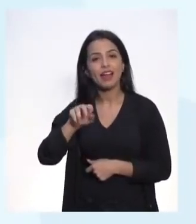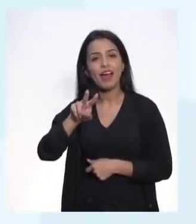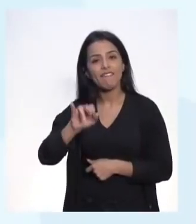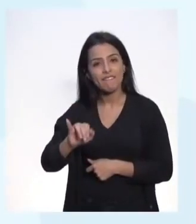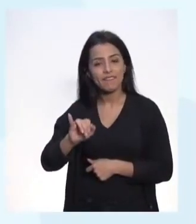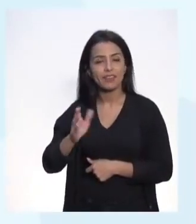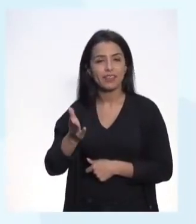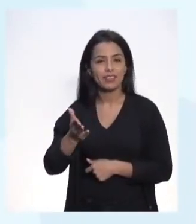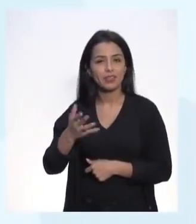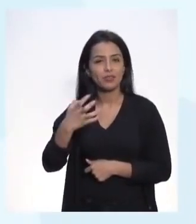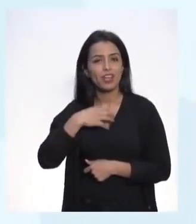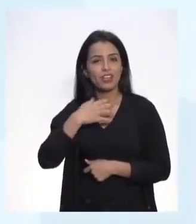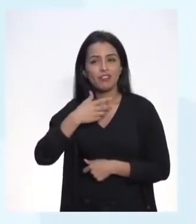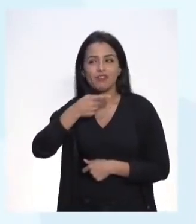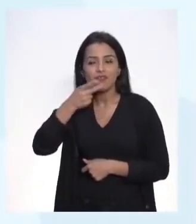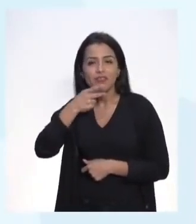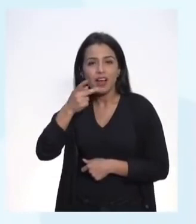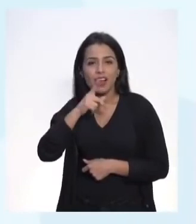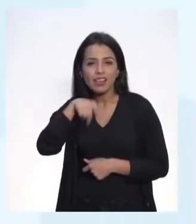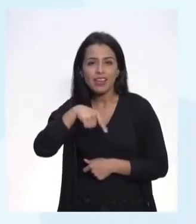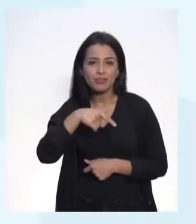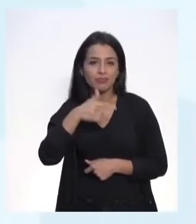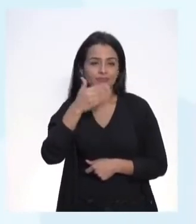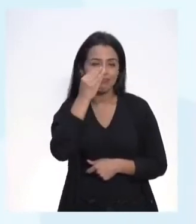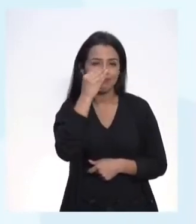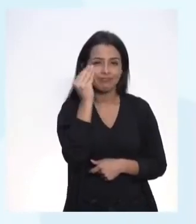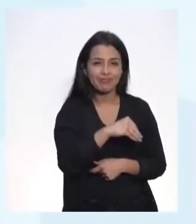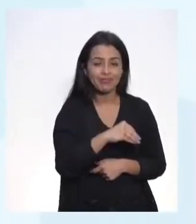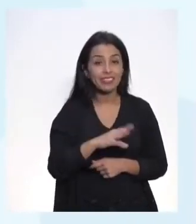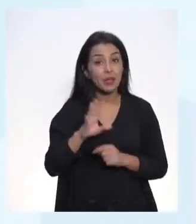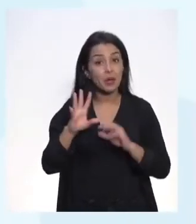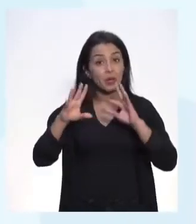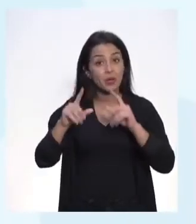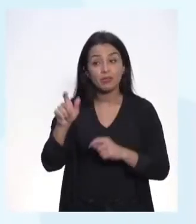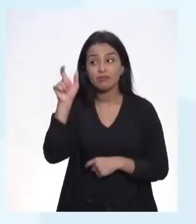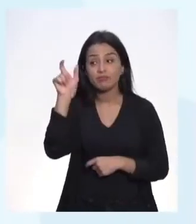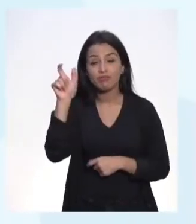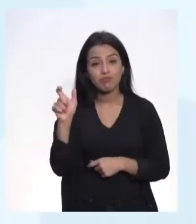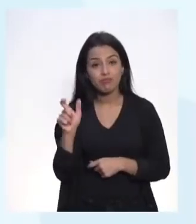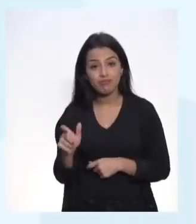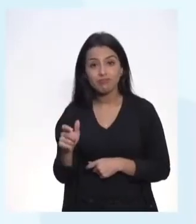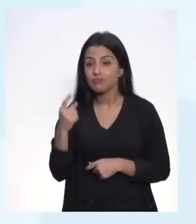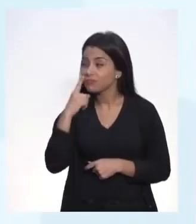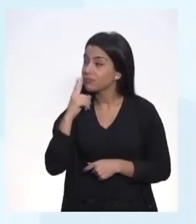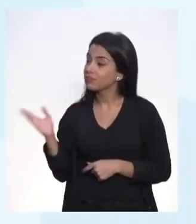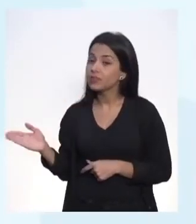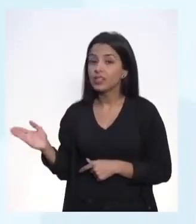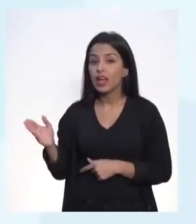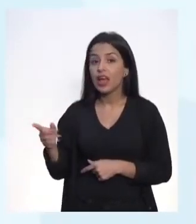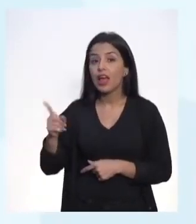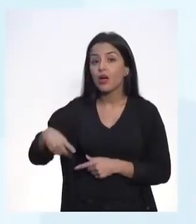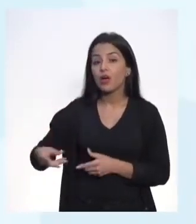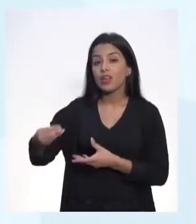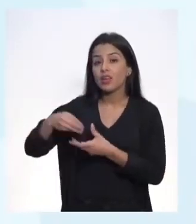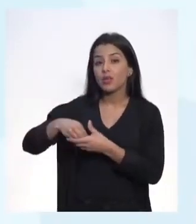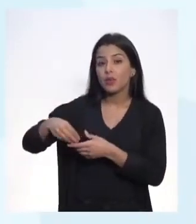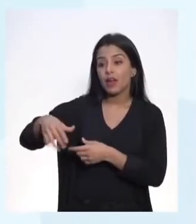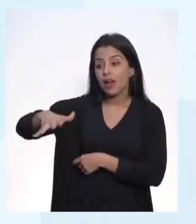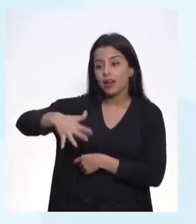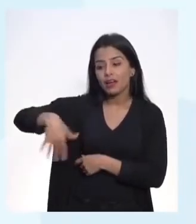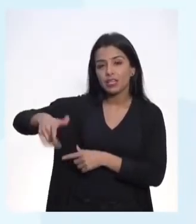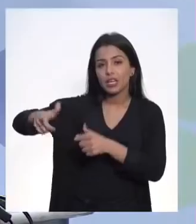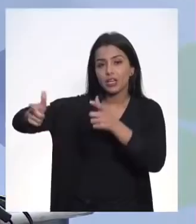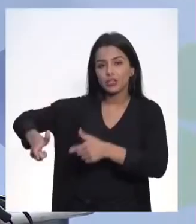né? Então, assim, aí eu tentei, mas todos esses aí pertencem o quê? A variante linguística regional. Eu só tentei deixar um